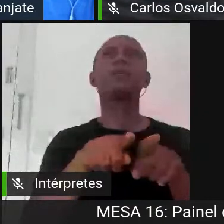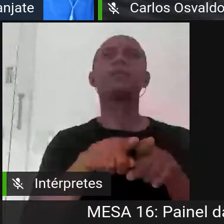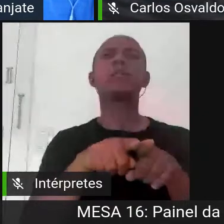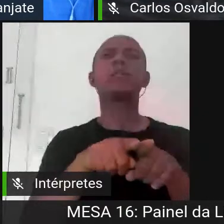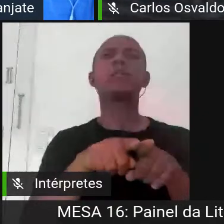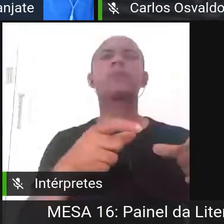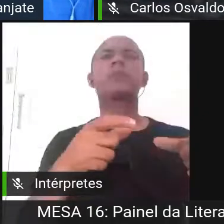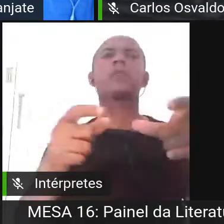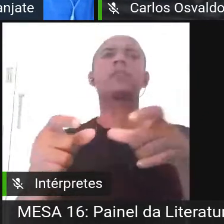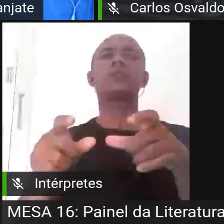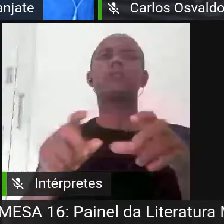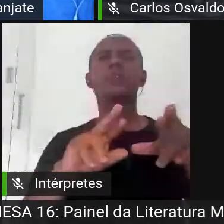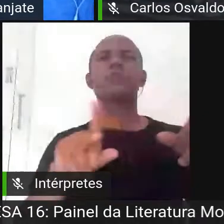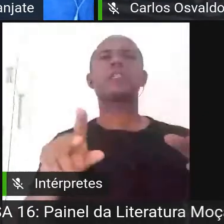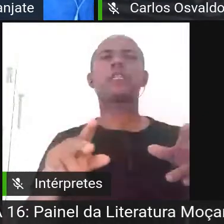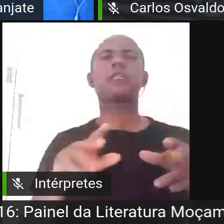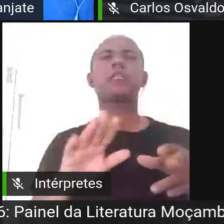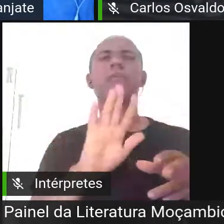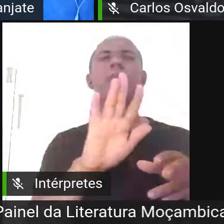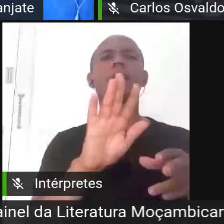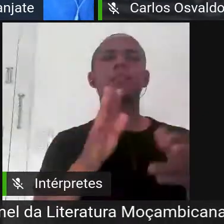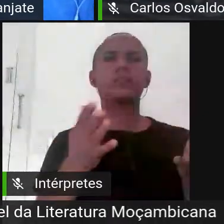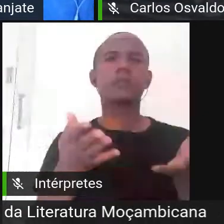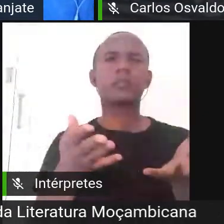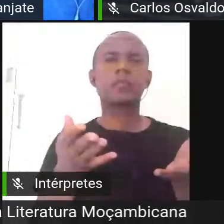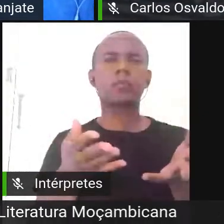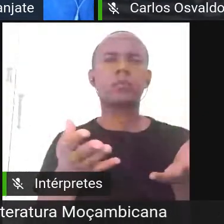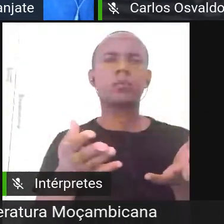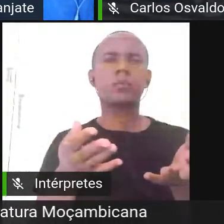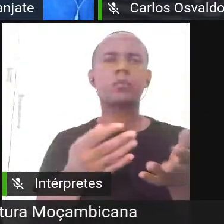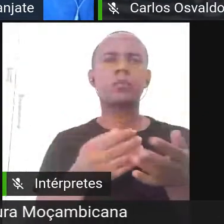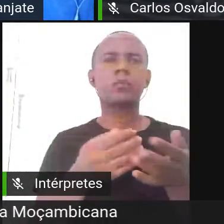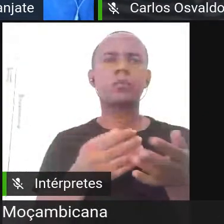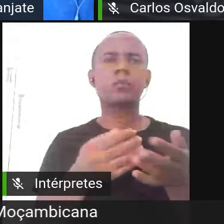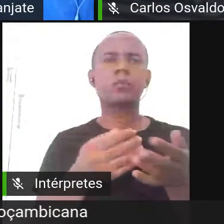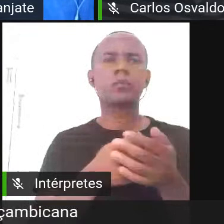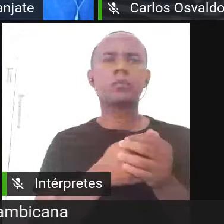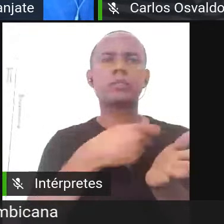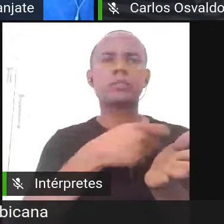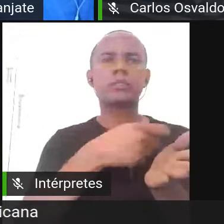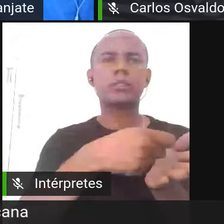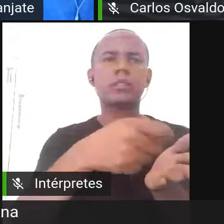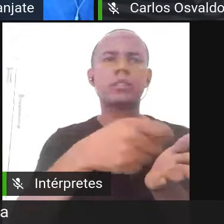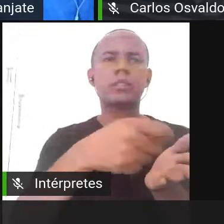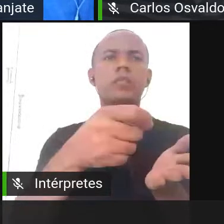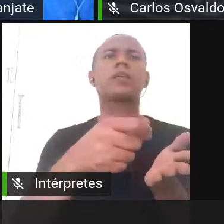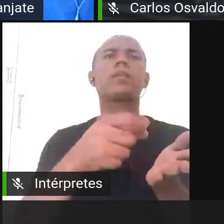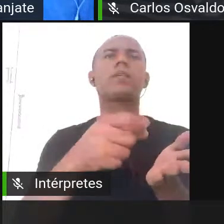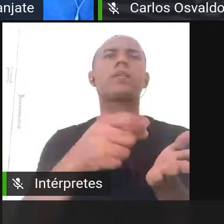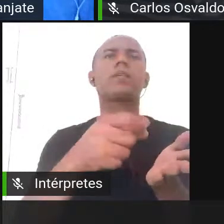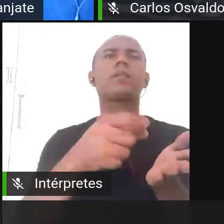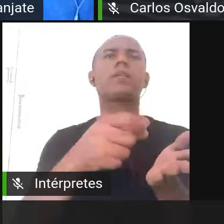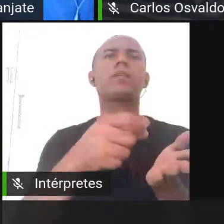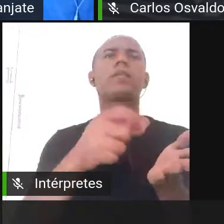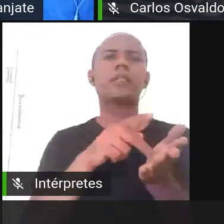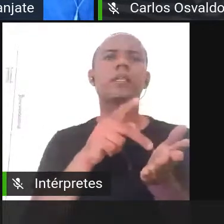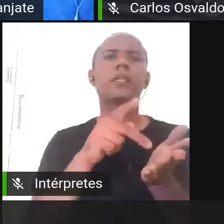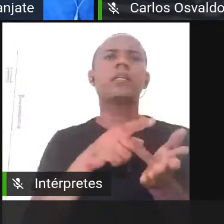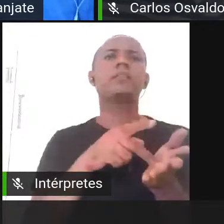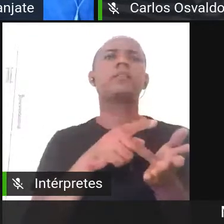Agora, sobre a ocidentalização da nossa escrita, é verdade que muito do que se escreveu em Moçambique,